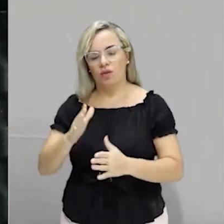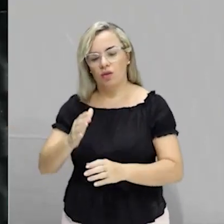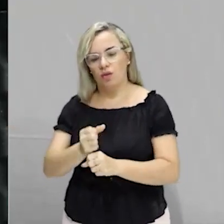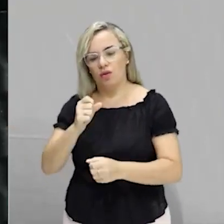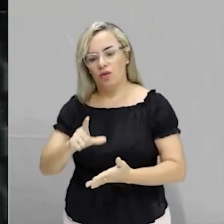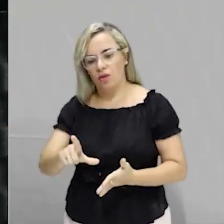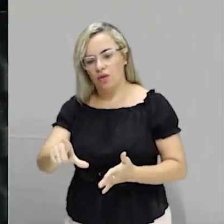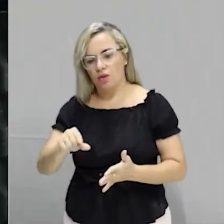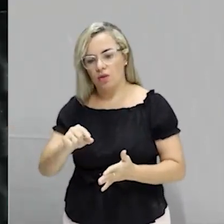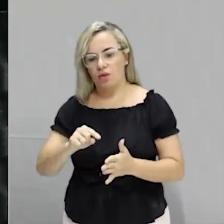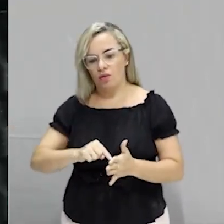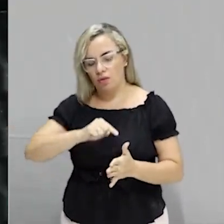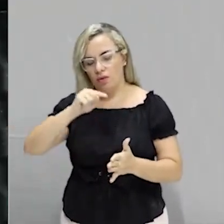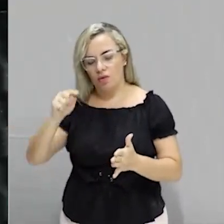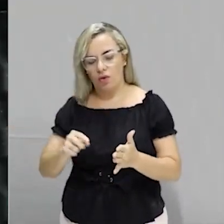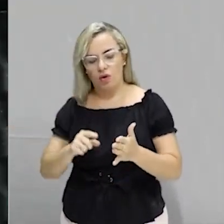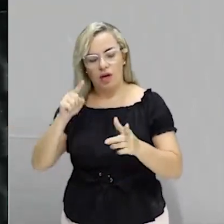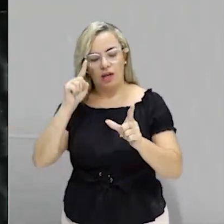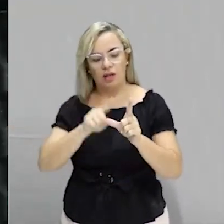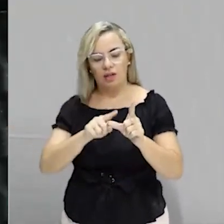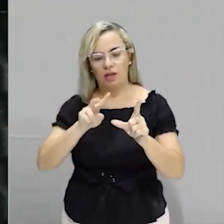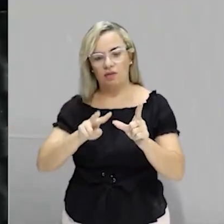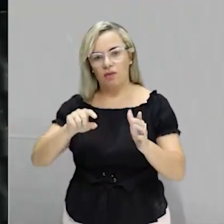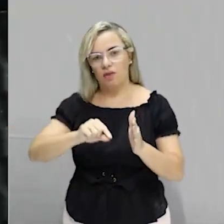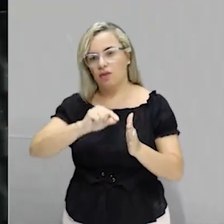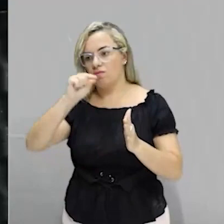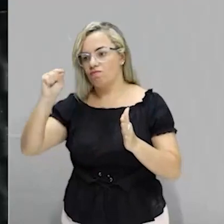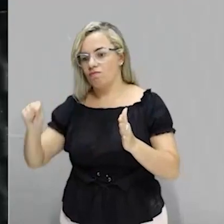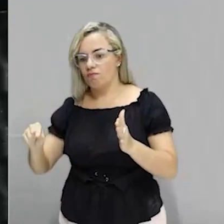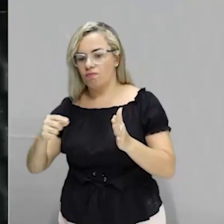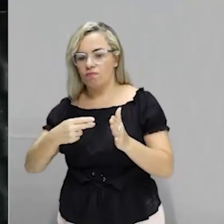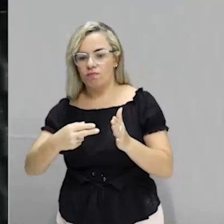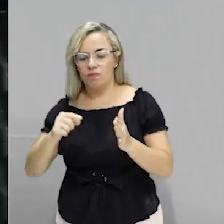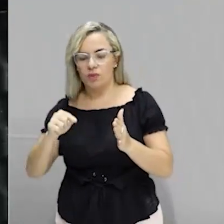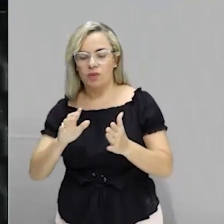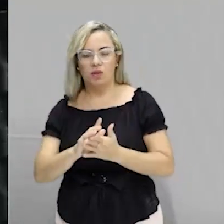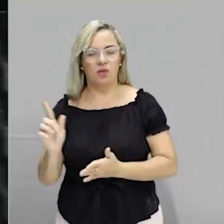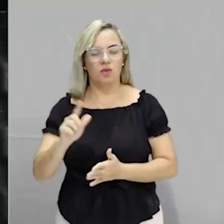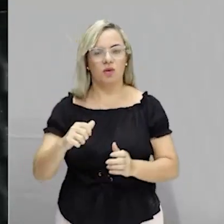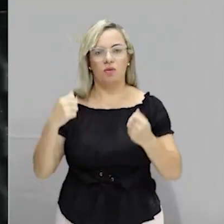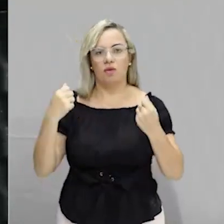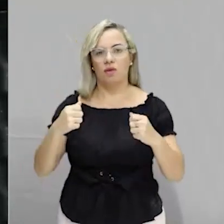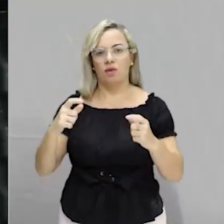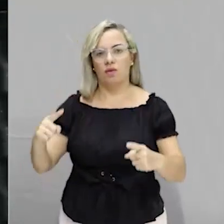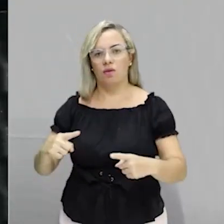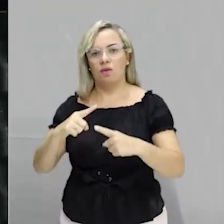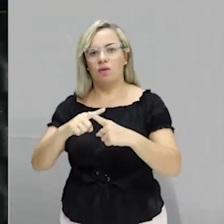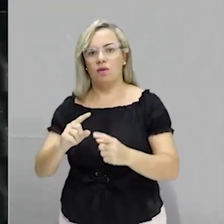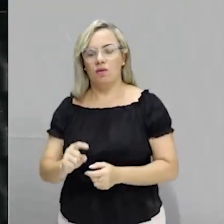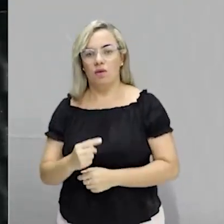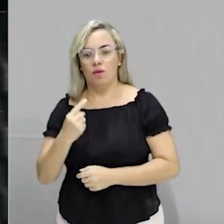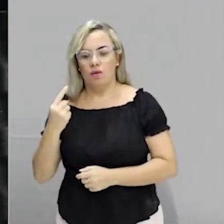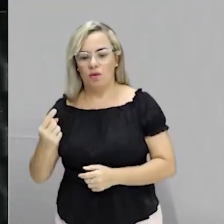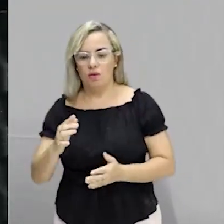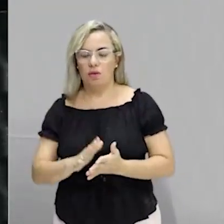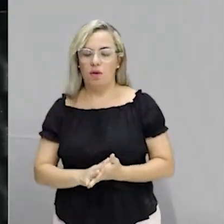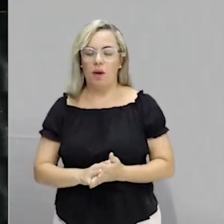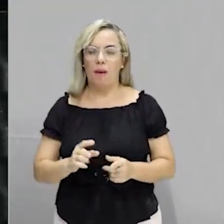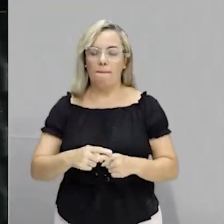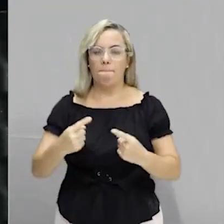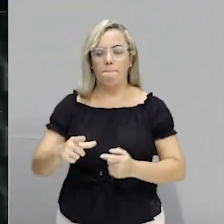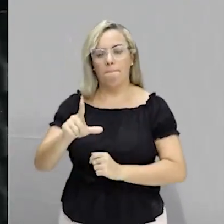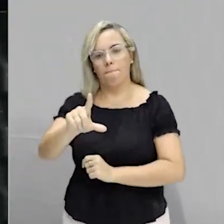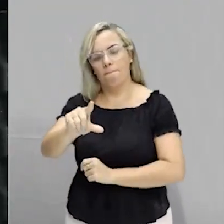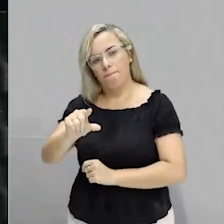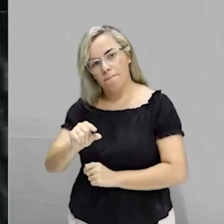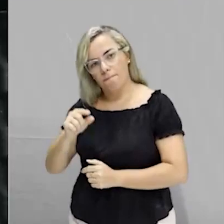optei por levar a variável lá para o segundo termo, para eu não precisar multiplicar por esse menos 1, tá? Fica a seu critério. O